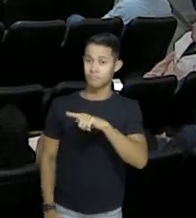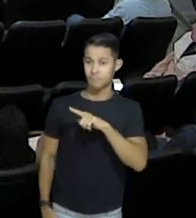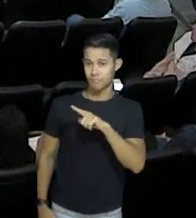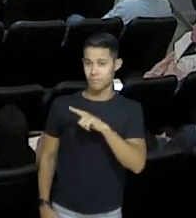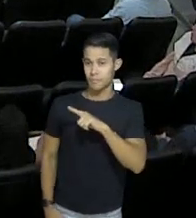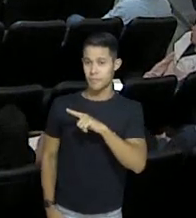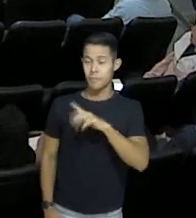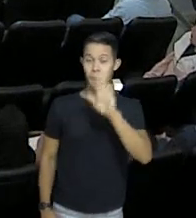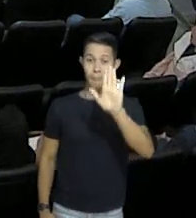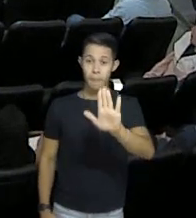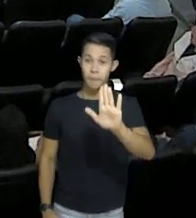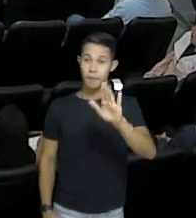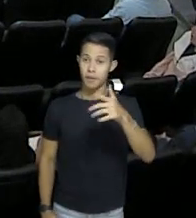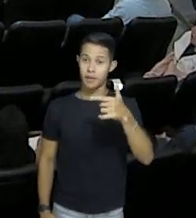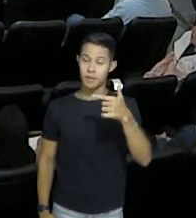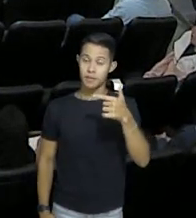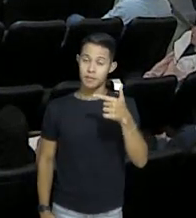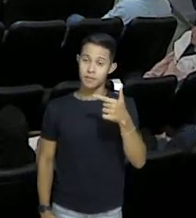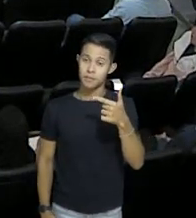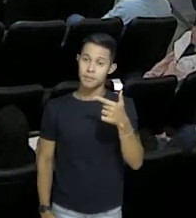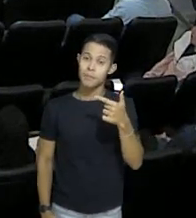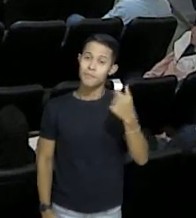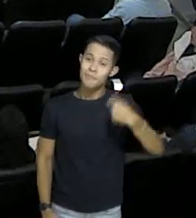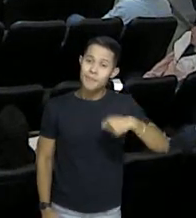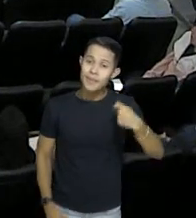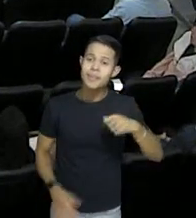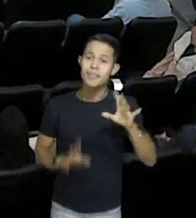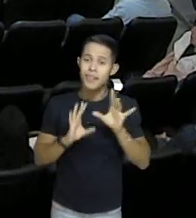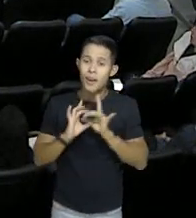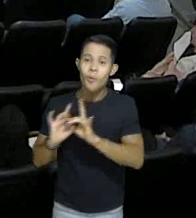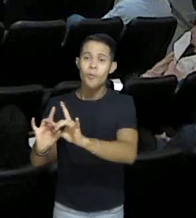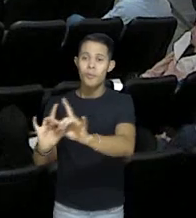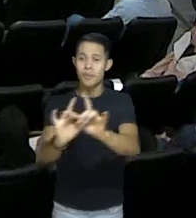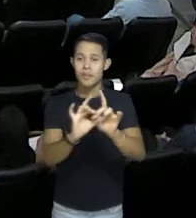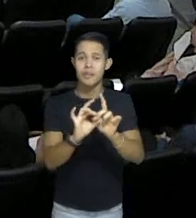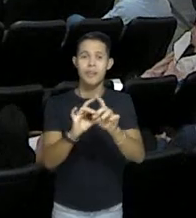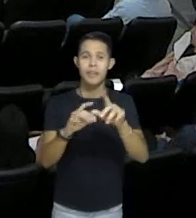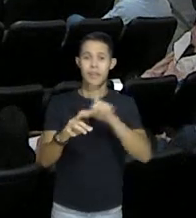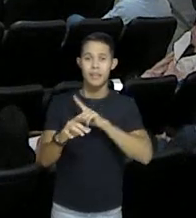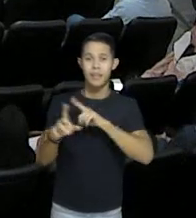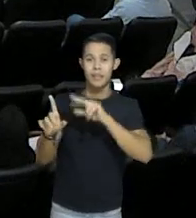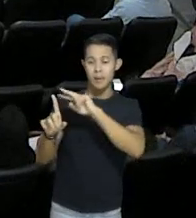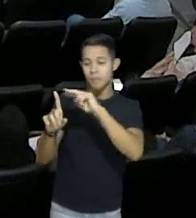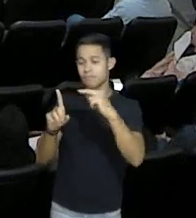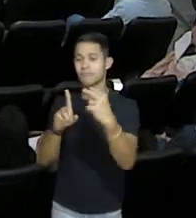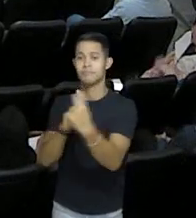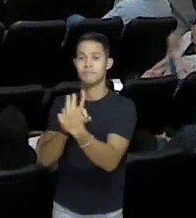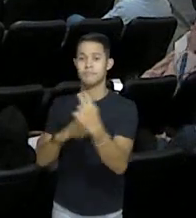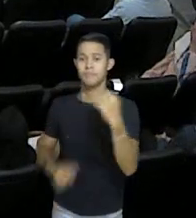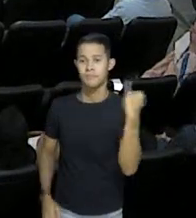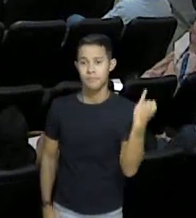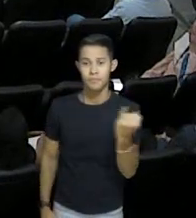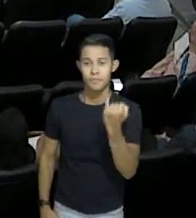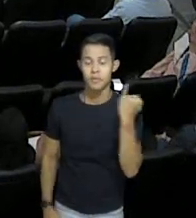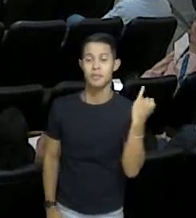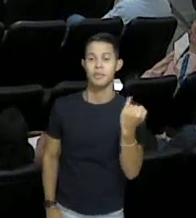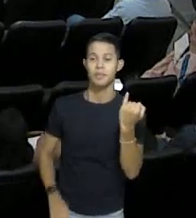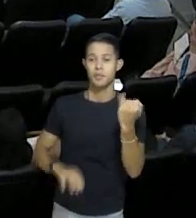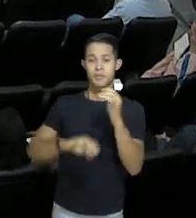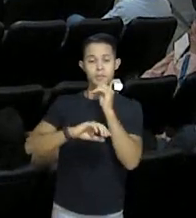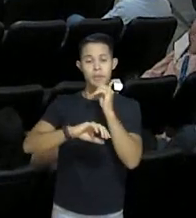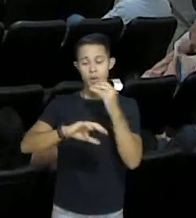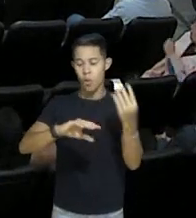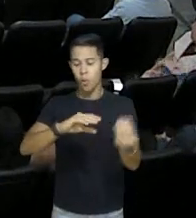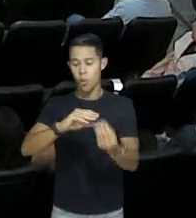digo, a minha fala, a gente se unir cada vez mais e ter esse olhar. Porque como é que eu lá dentro